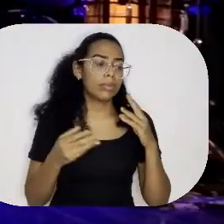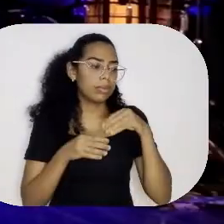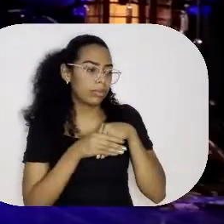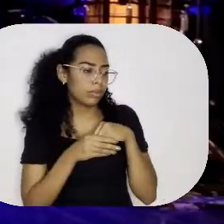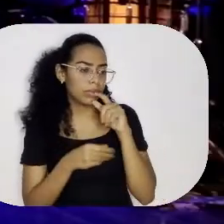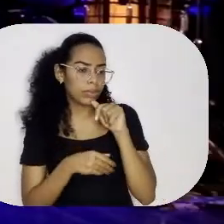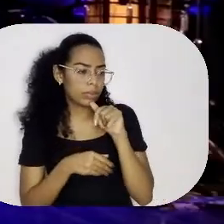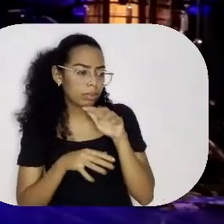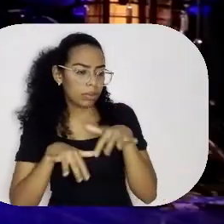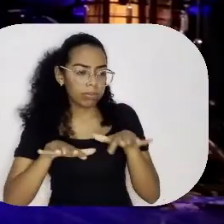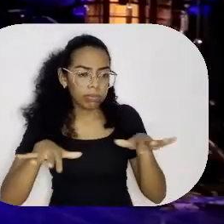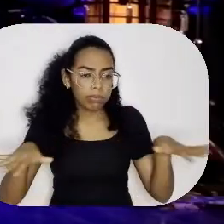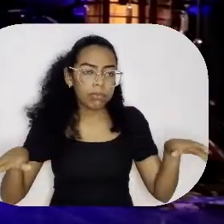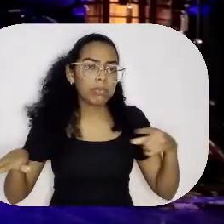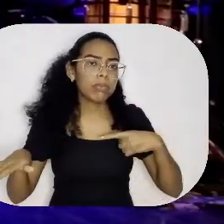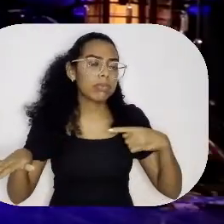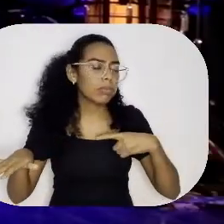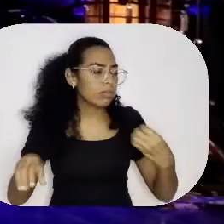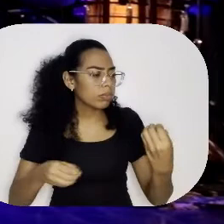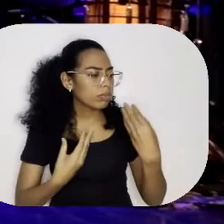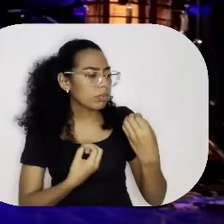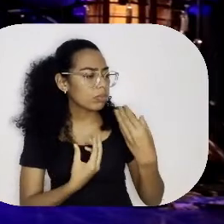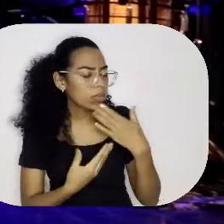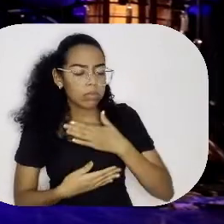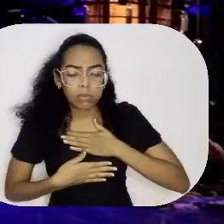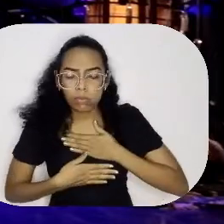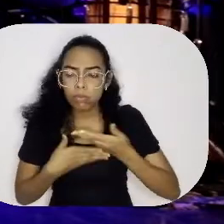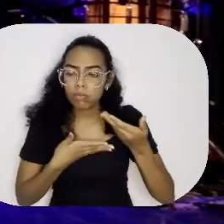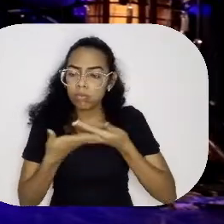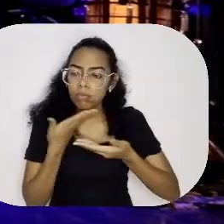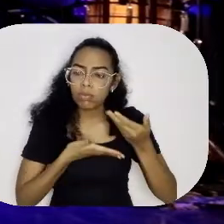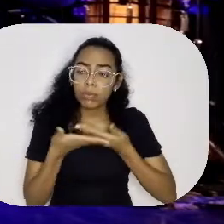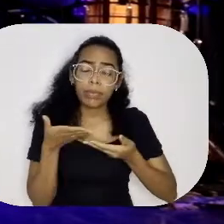gostar das coisas do mar.